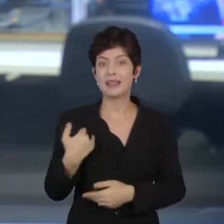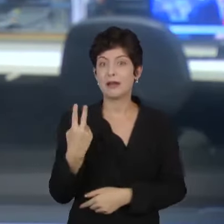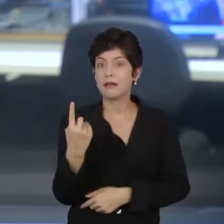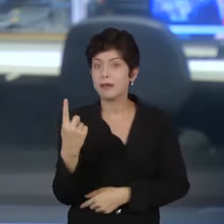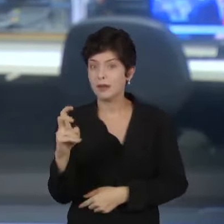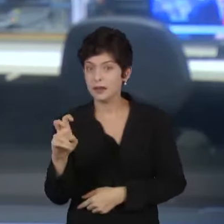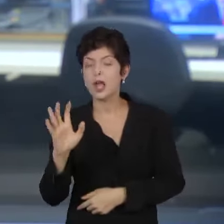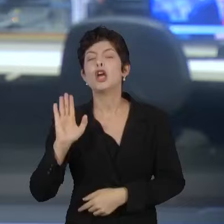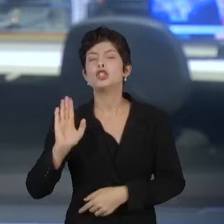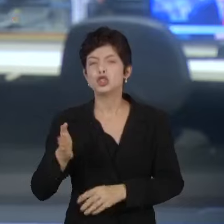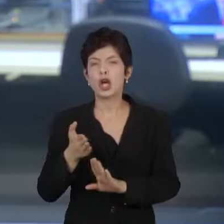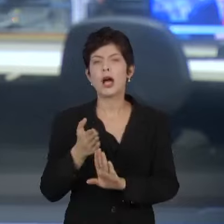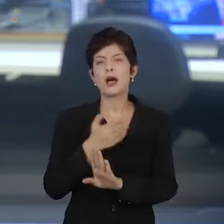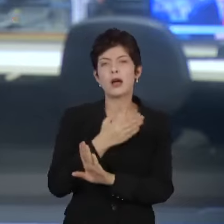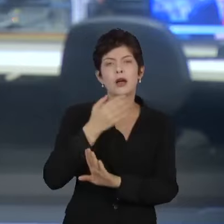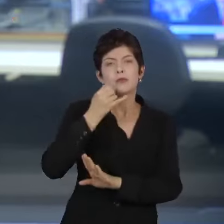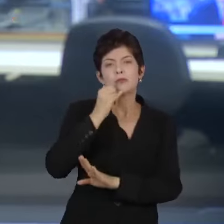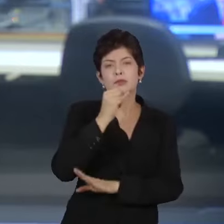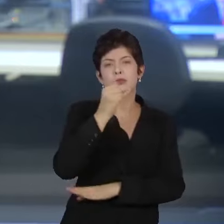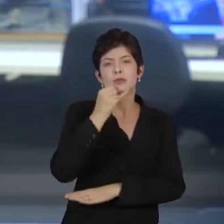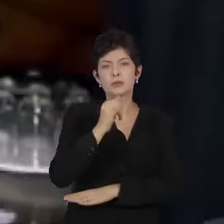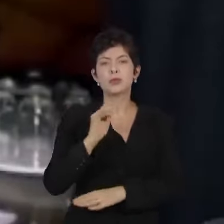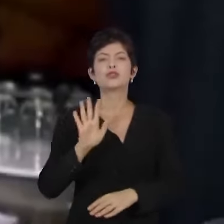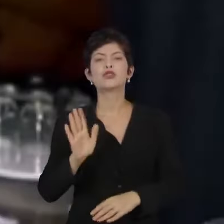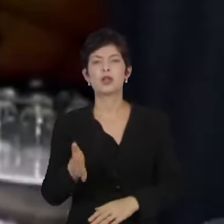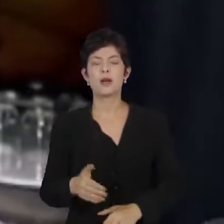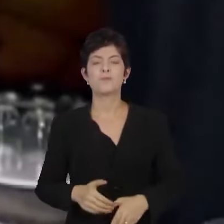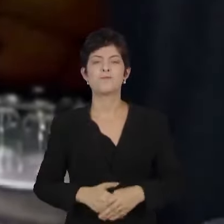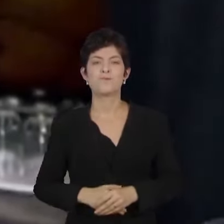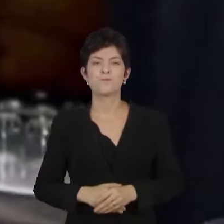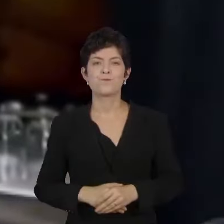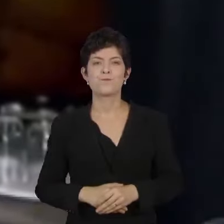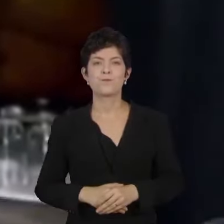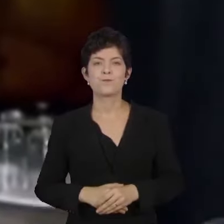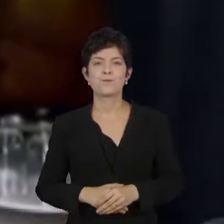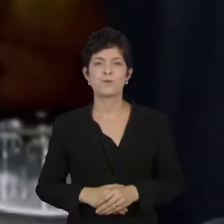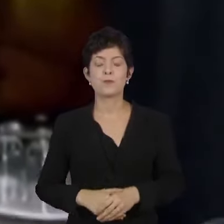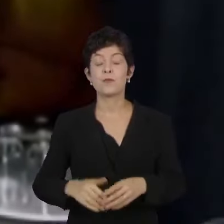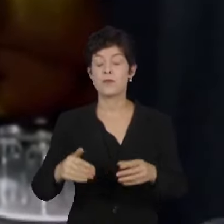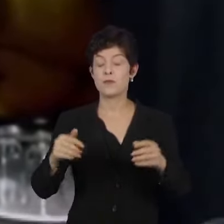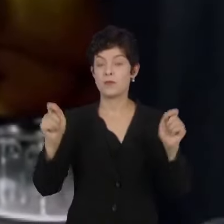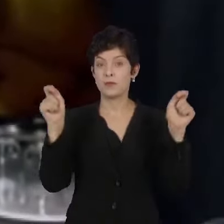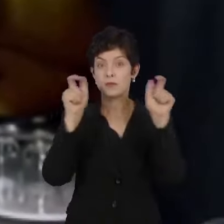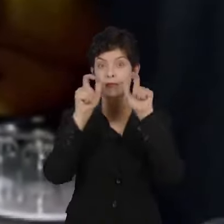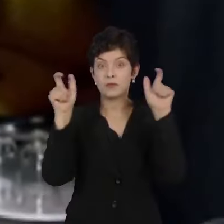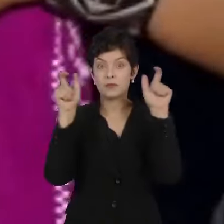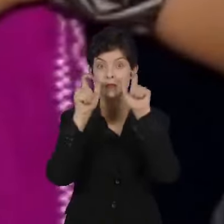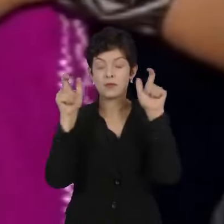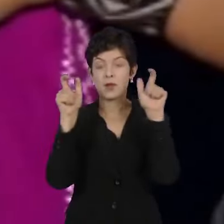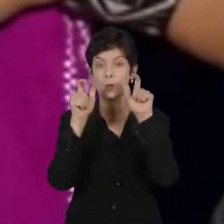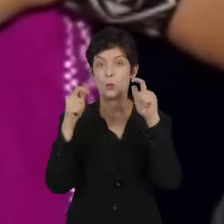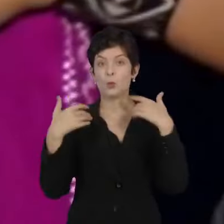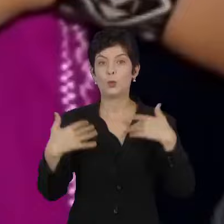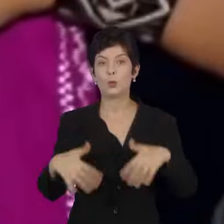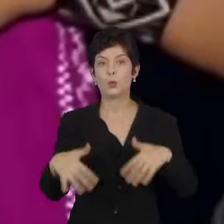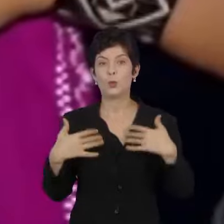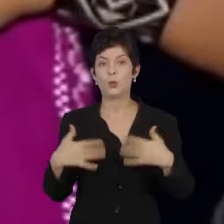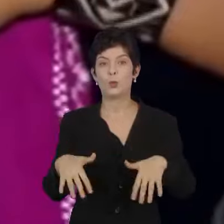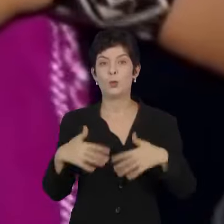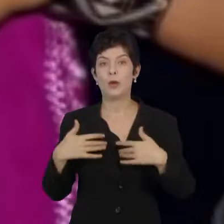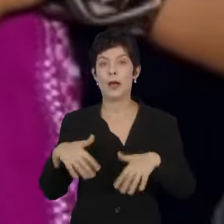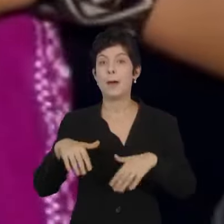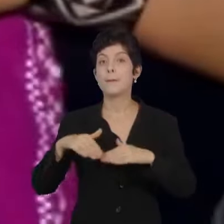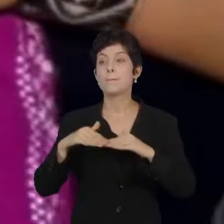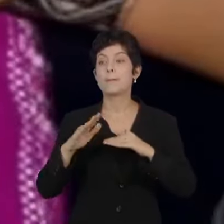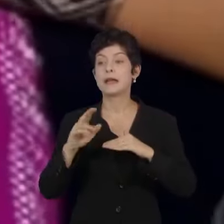anos já usaram os chamados vapes dados alarmantes acendem o alerta mas da